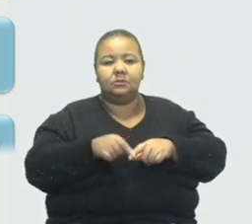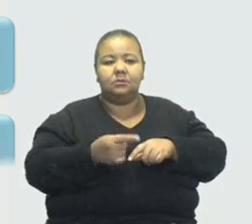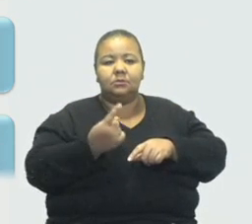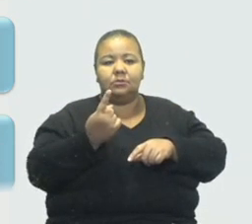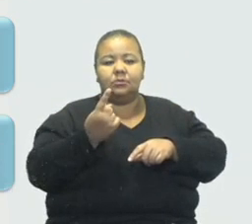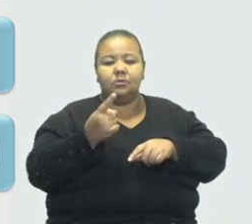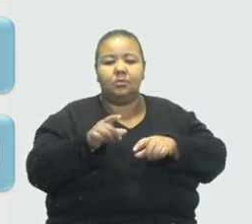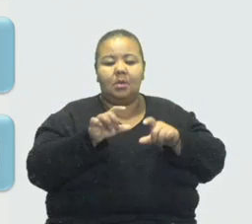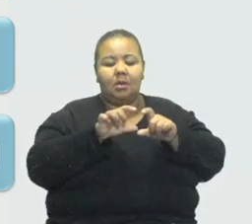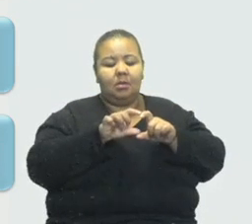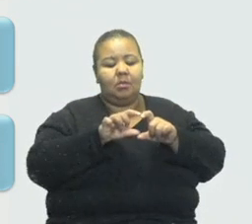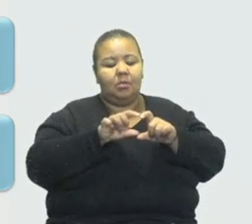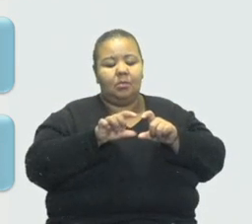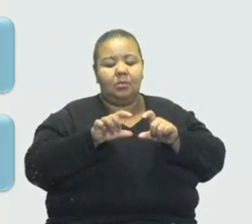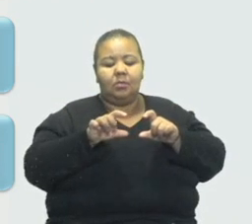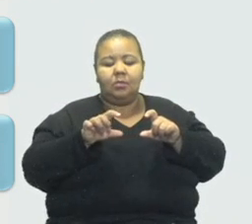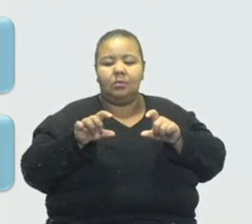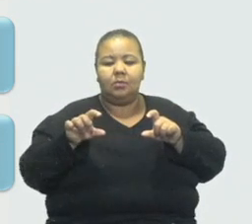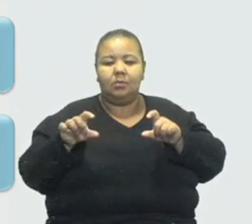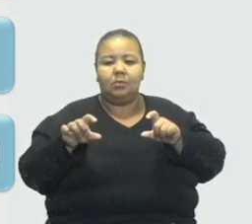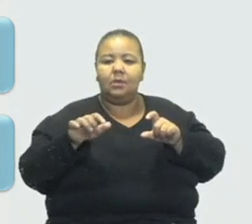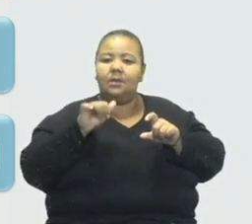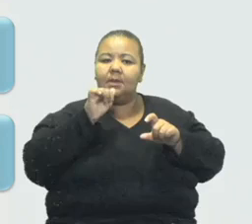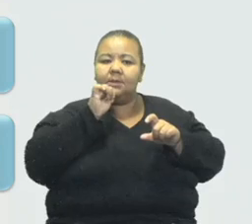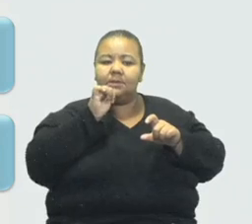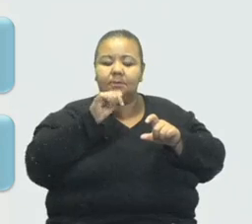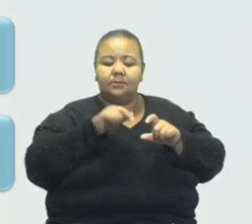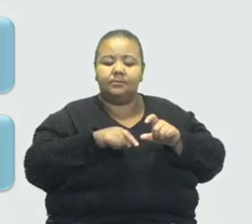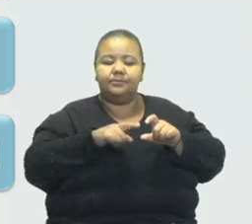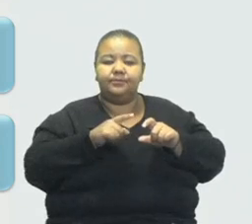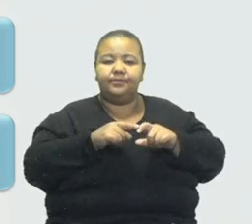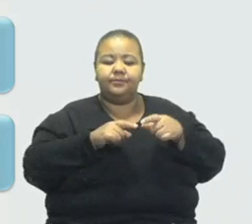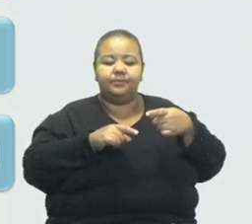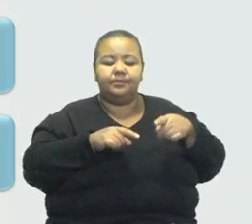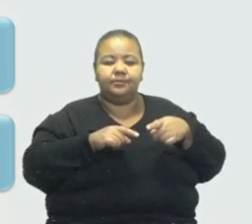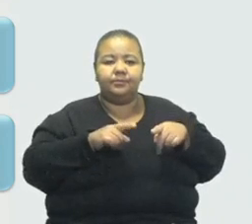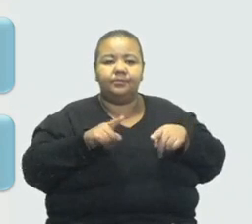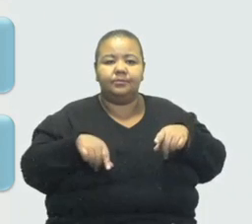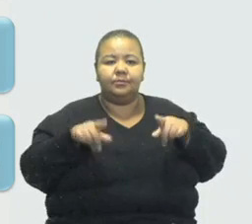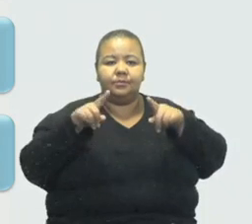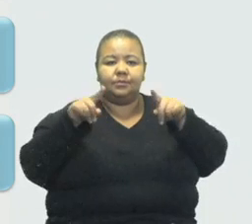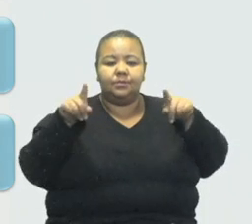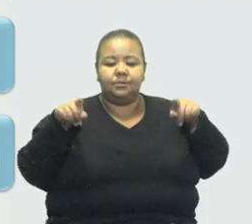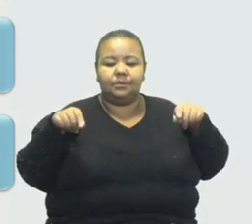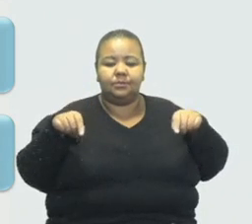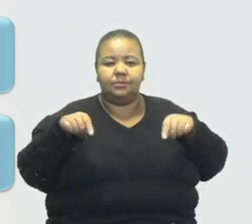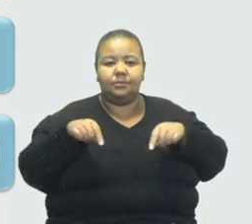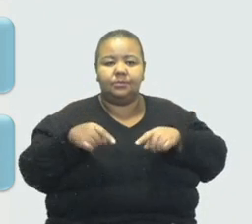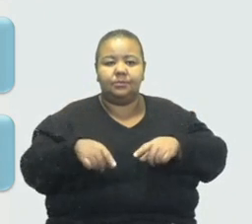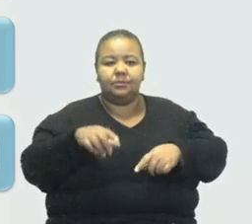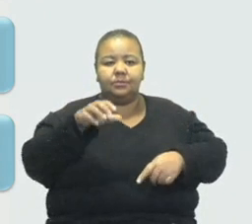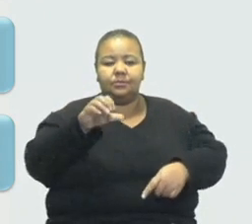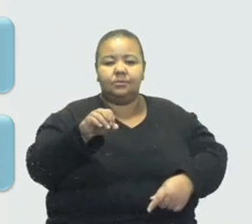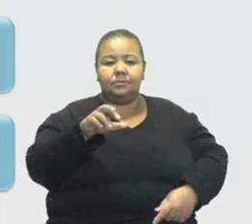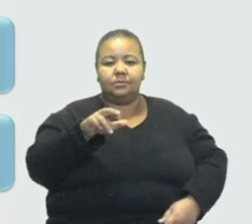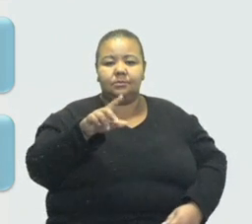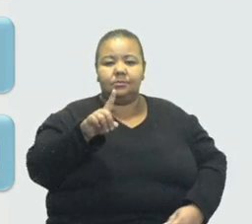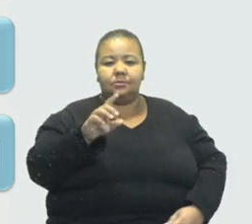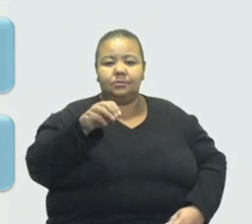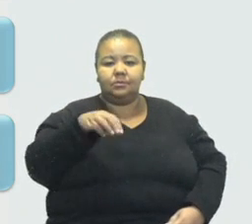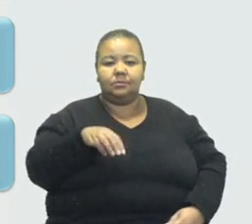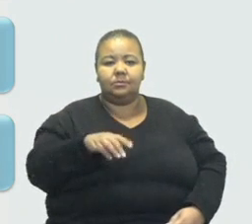única linha, como este exemplo aqui apresentado. Essa matriz aqui, ela é uma matriz de ordem 1